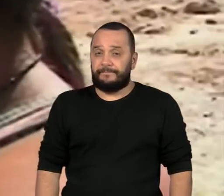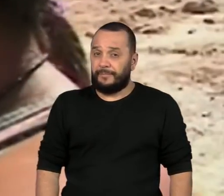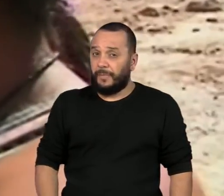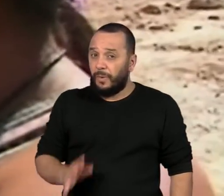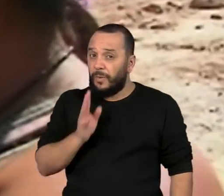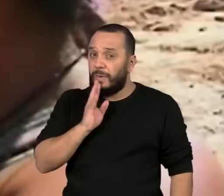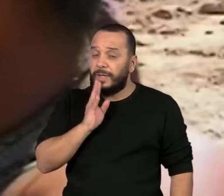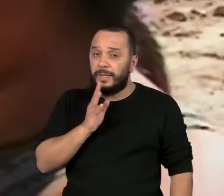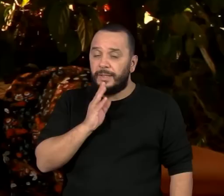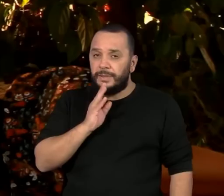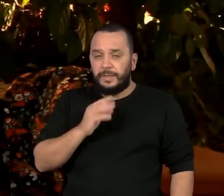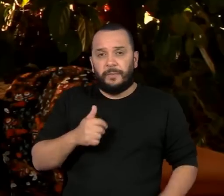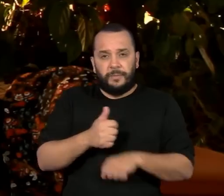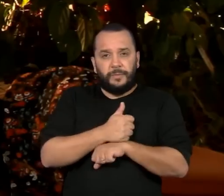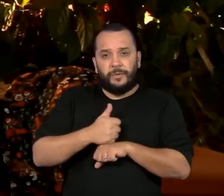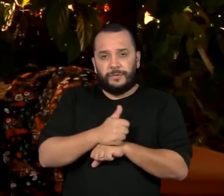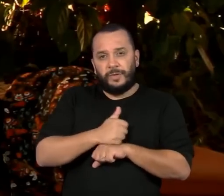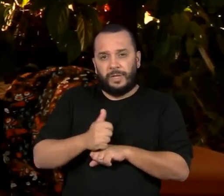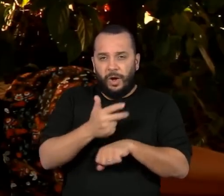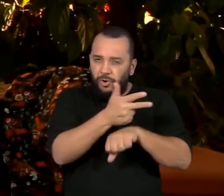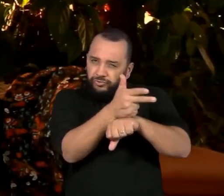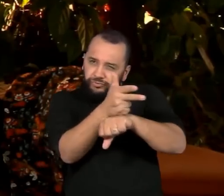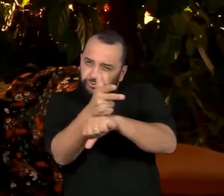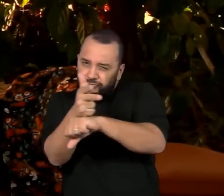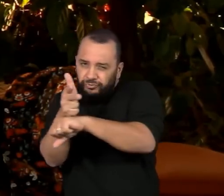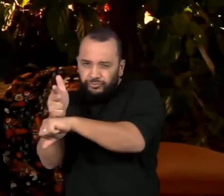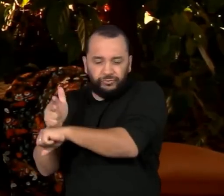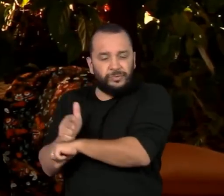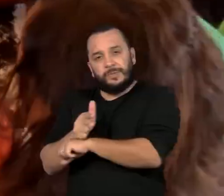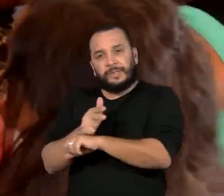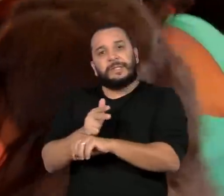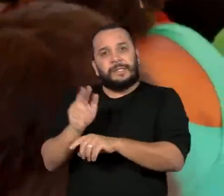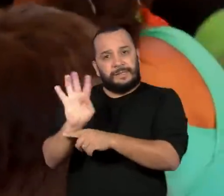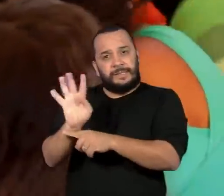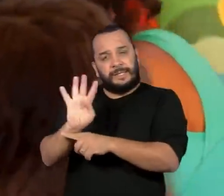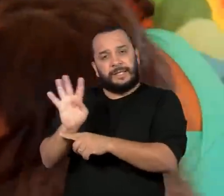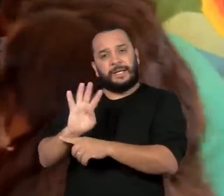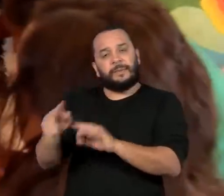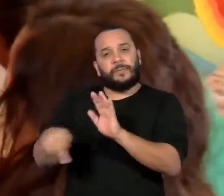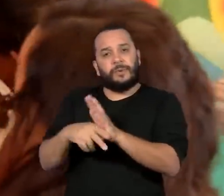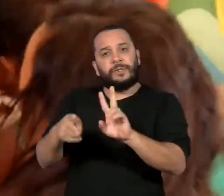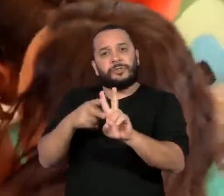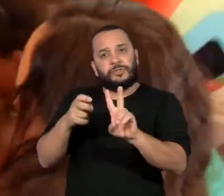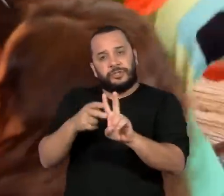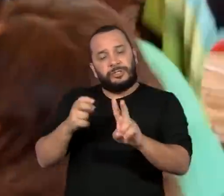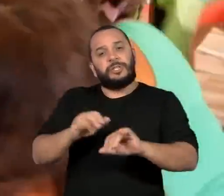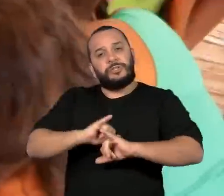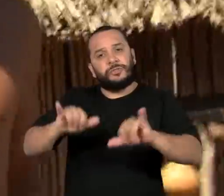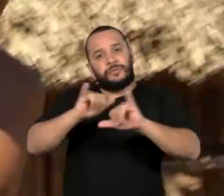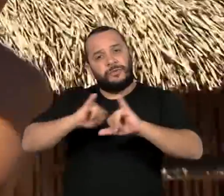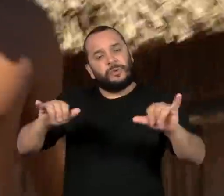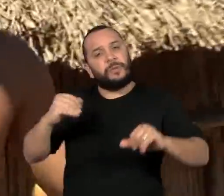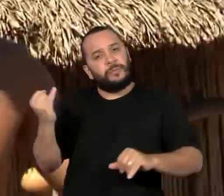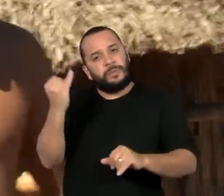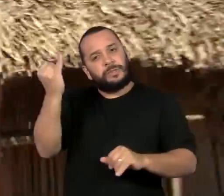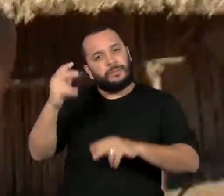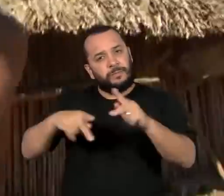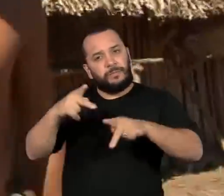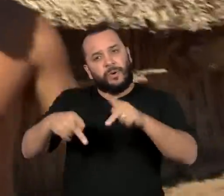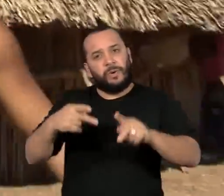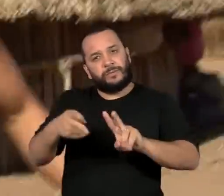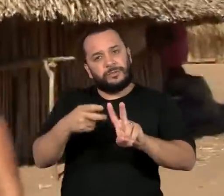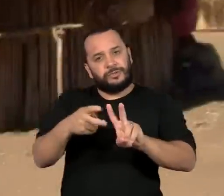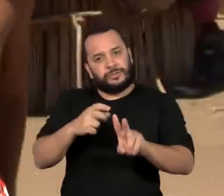Conheça a rede de cineastas indígenas que registra e divulga a riqueza cultural dos povos da floresta.